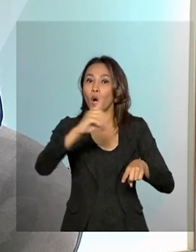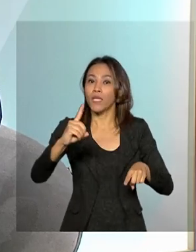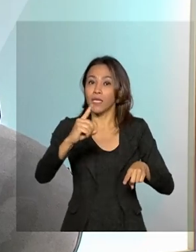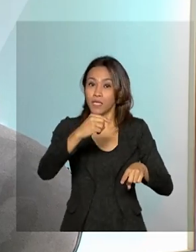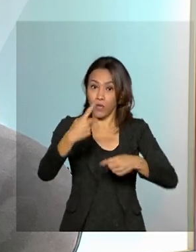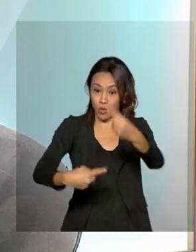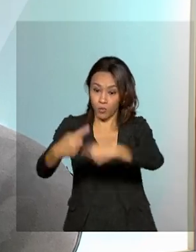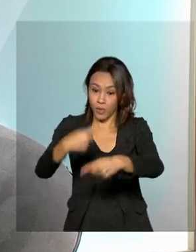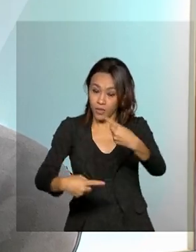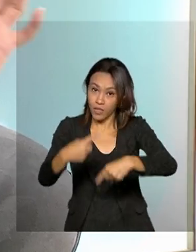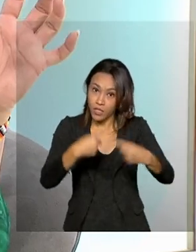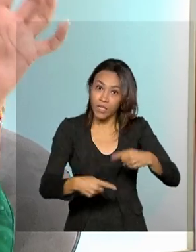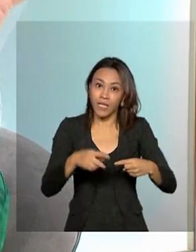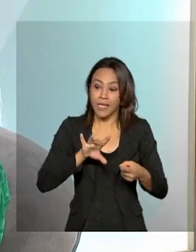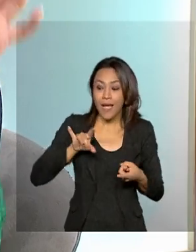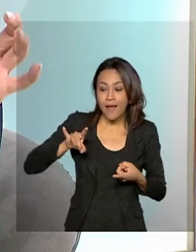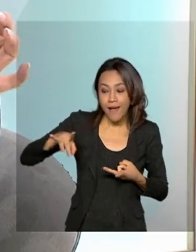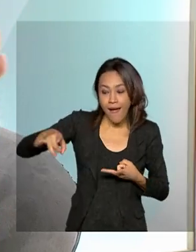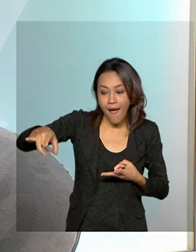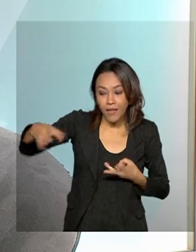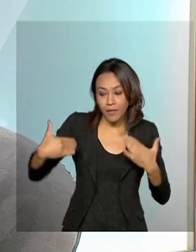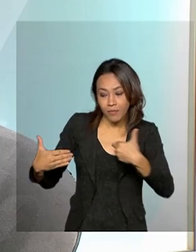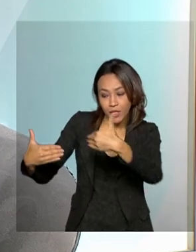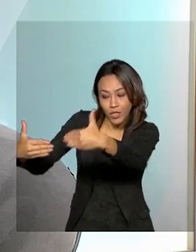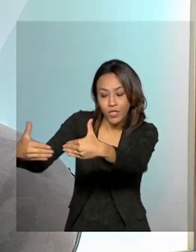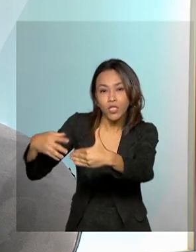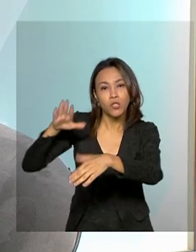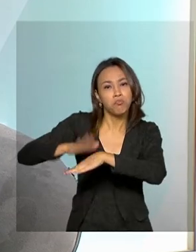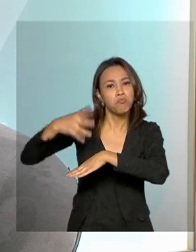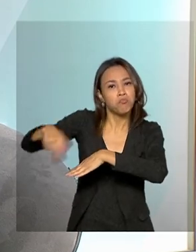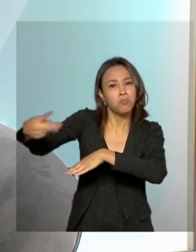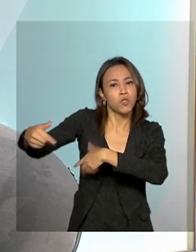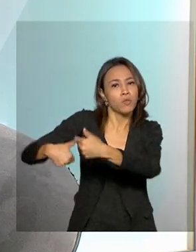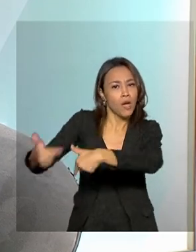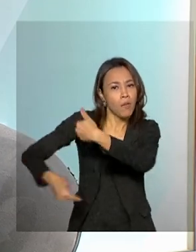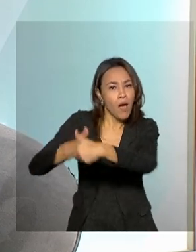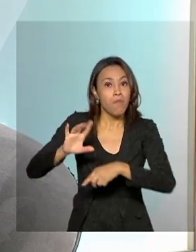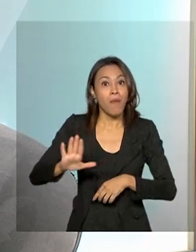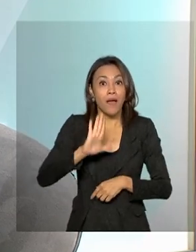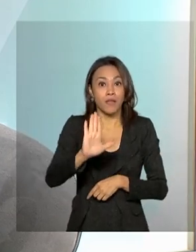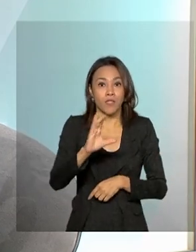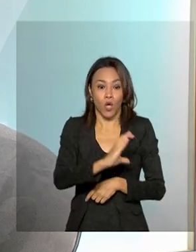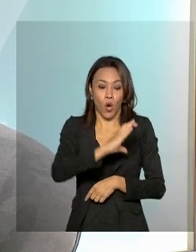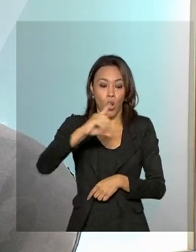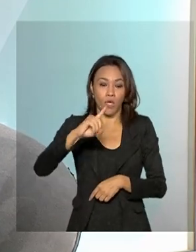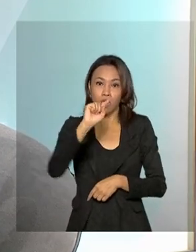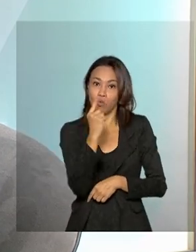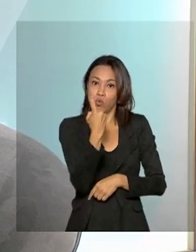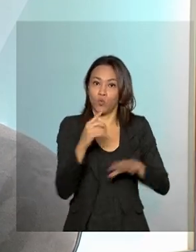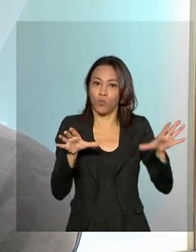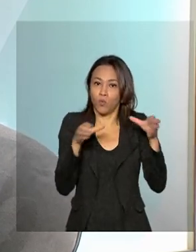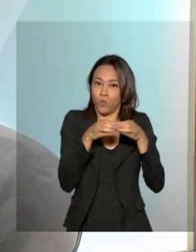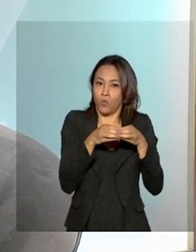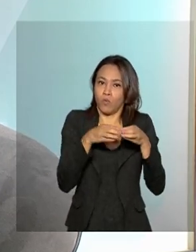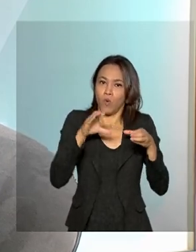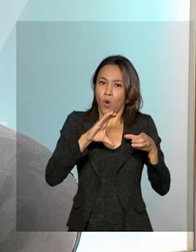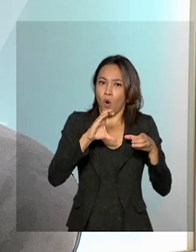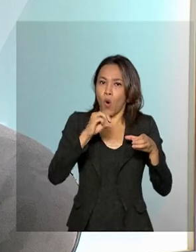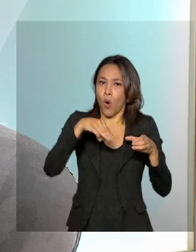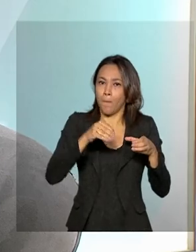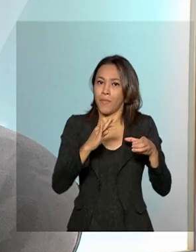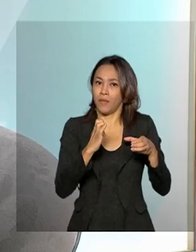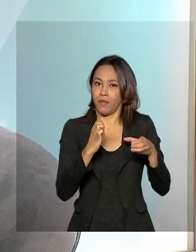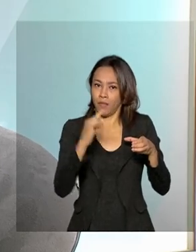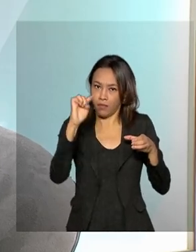São descentralizadas, cada ministério desenvolve a sua, mas sob a coordenação de um grupo, de um comitê gestor. Nós temos um comitê